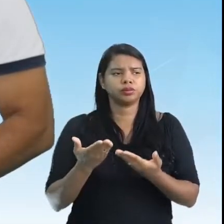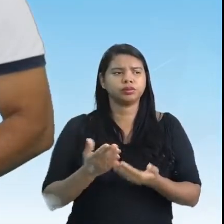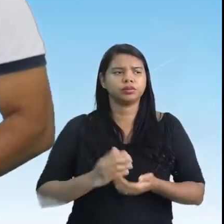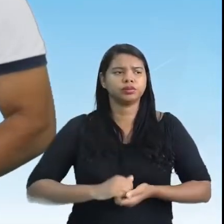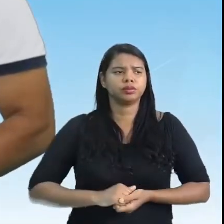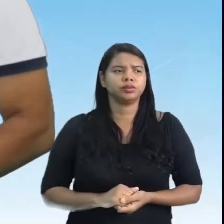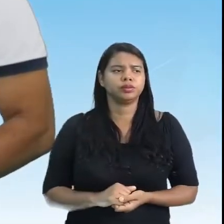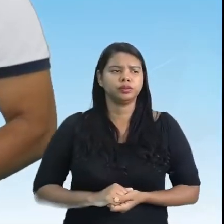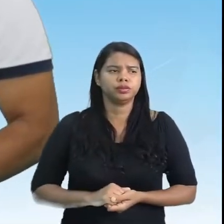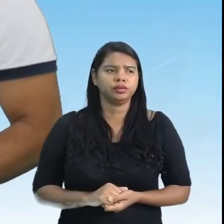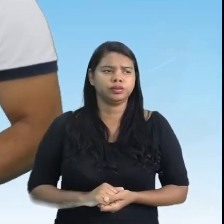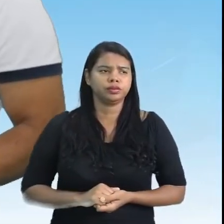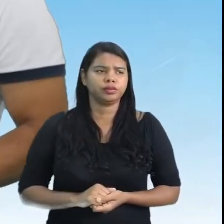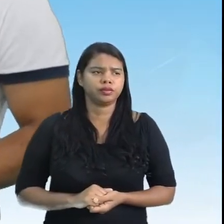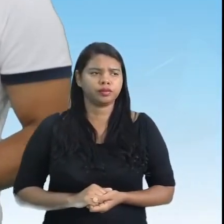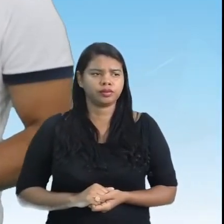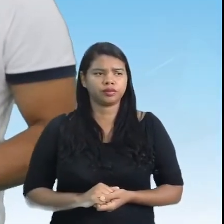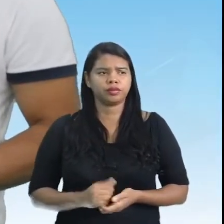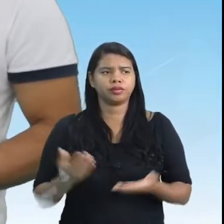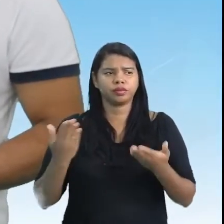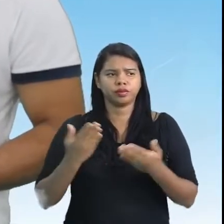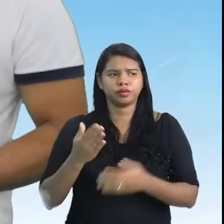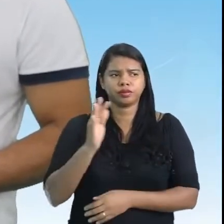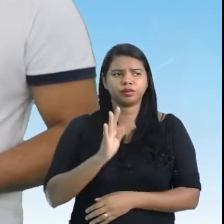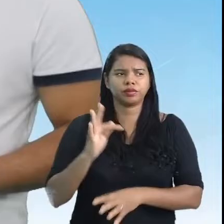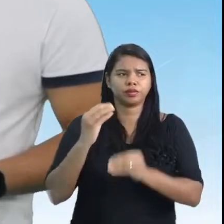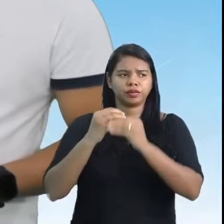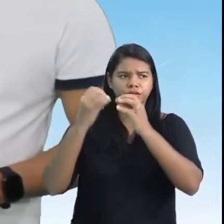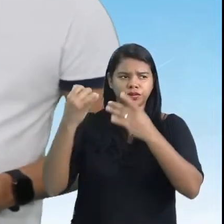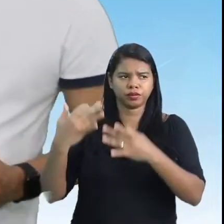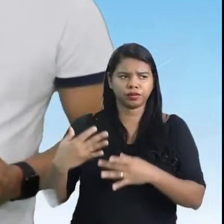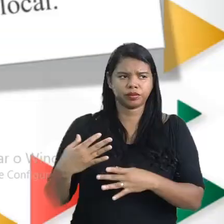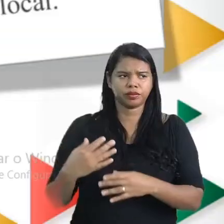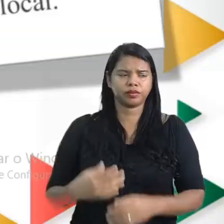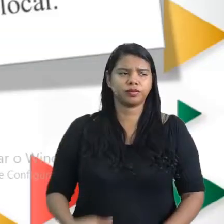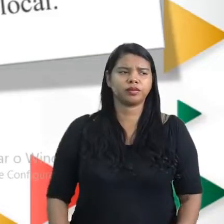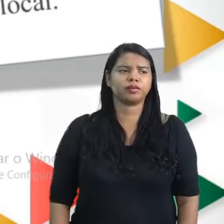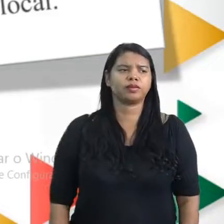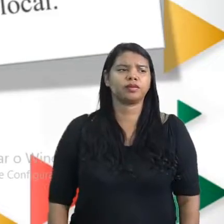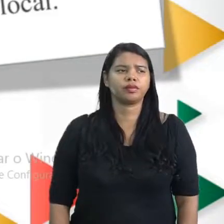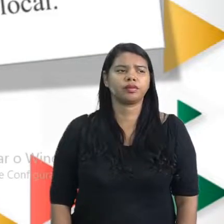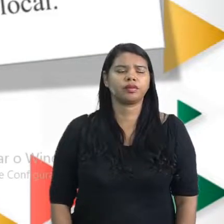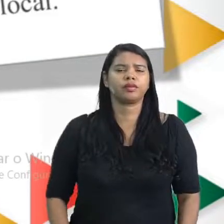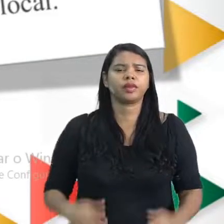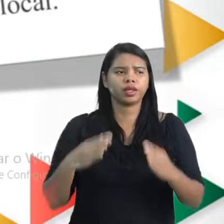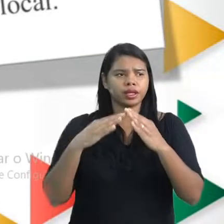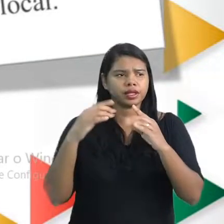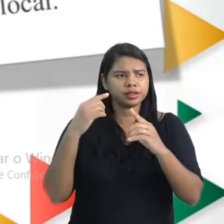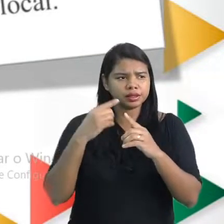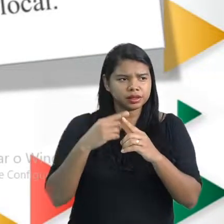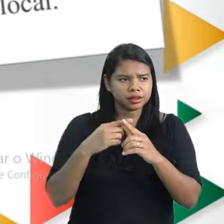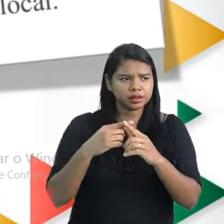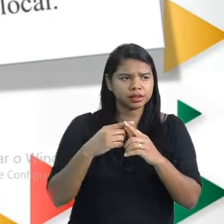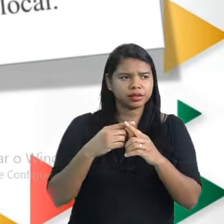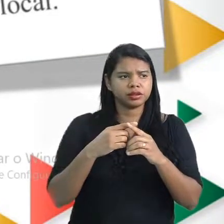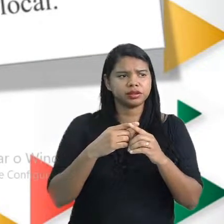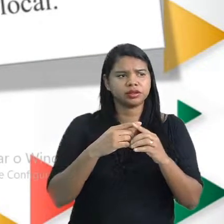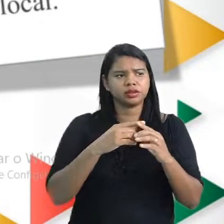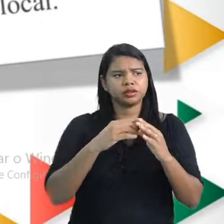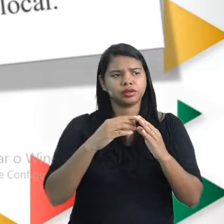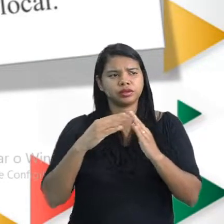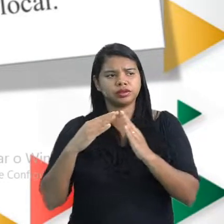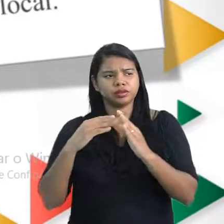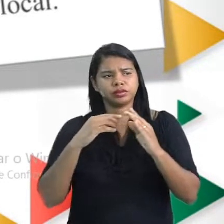uma questão de um pacto federativo. Vamos lá, vamos escutar, exatamente. Professor. As igrejas filiadas à convenção, elas firmam